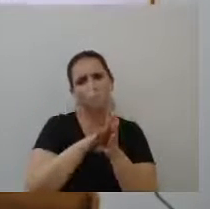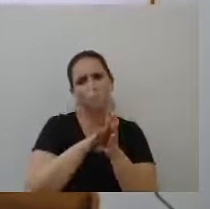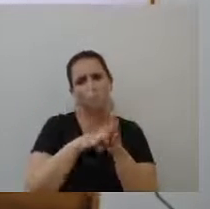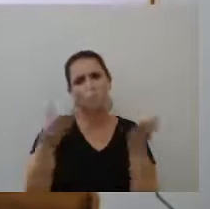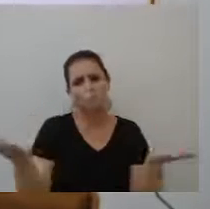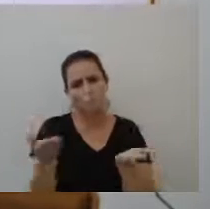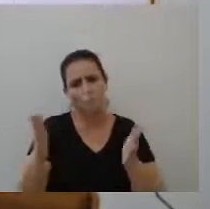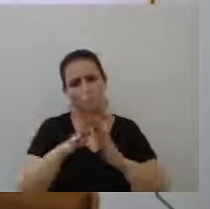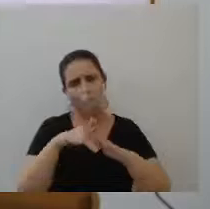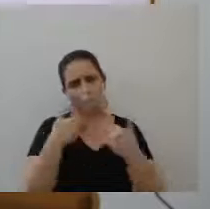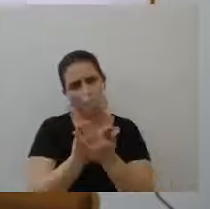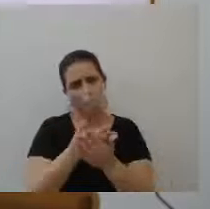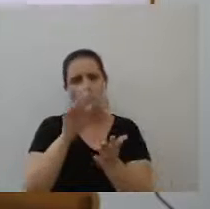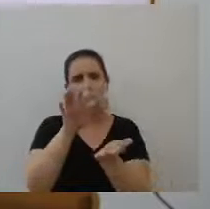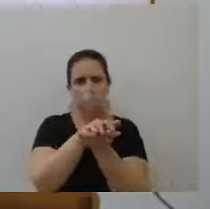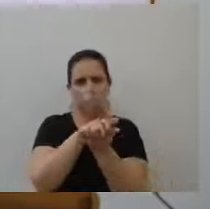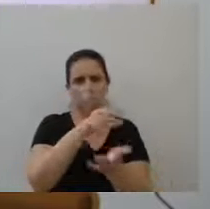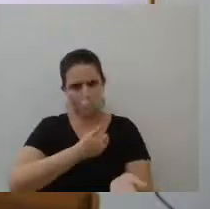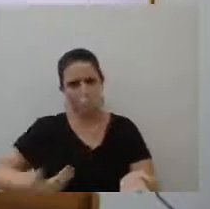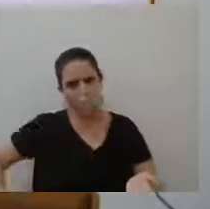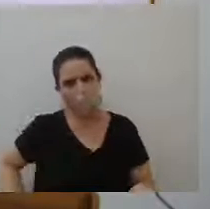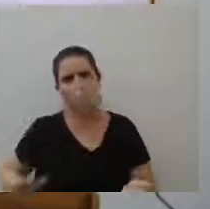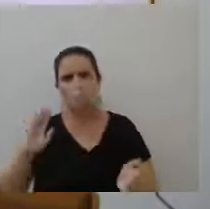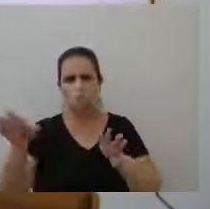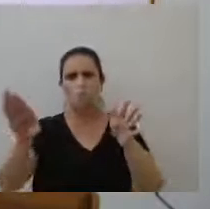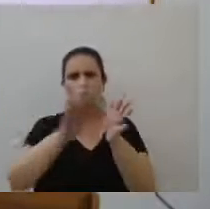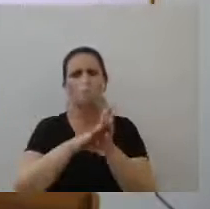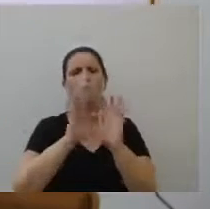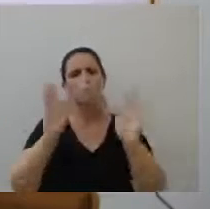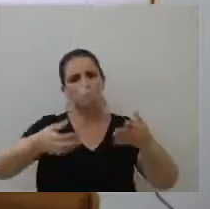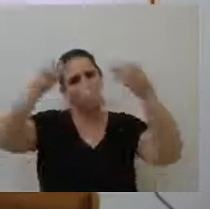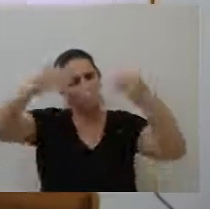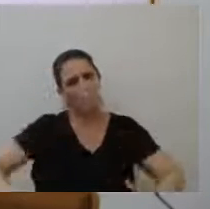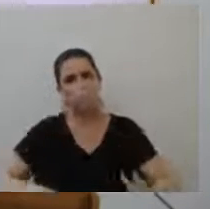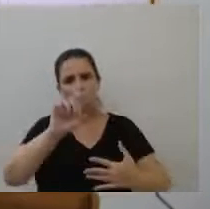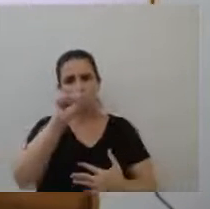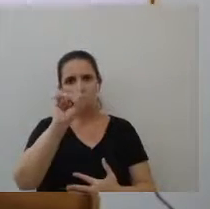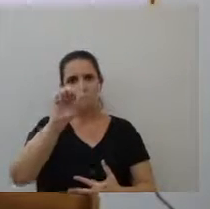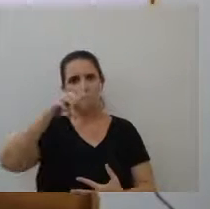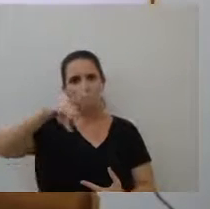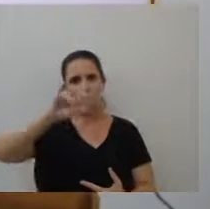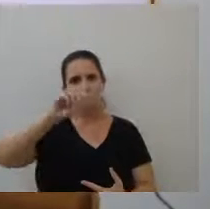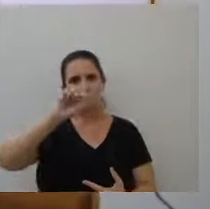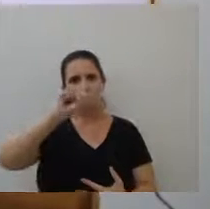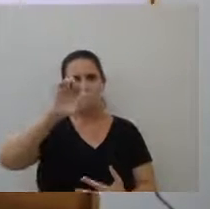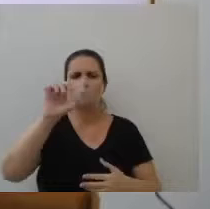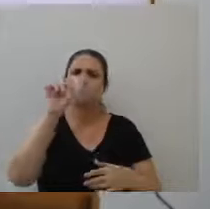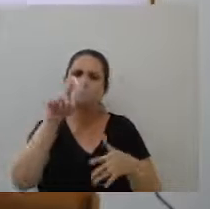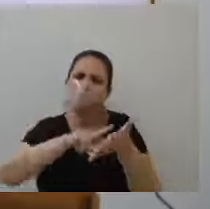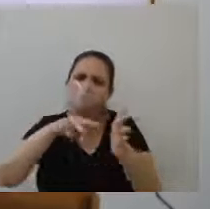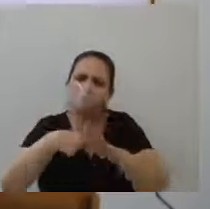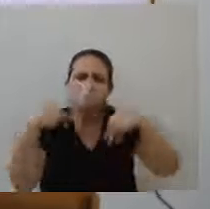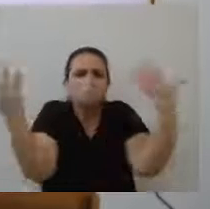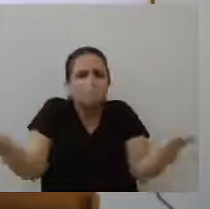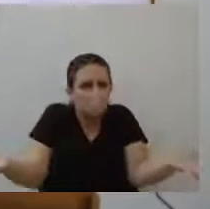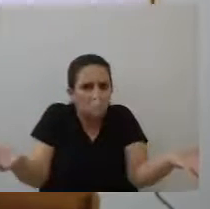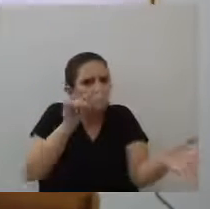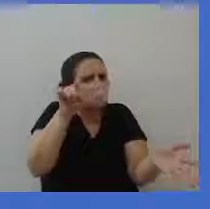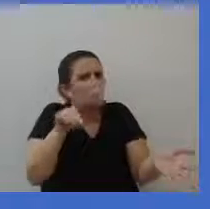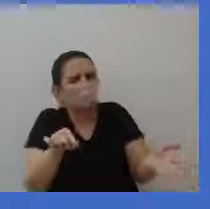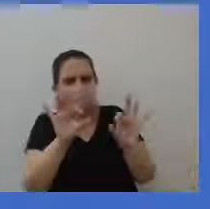à figura, nós temos exagero. É claro que o animal não iria lá riscar